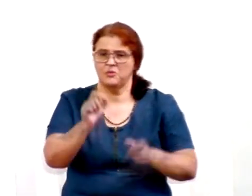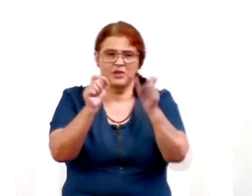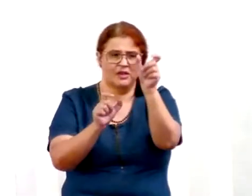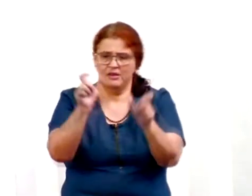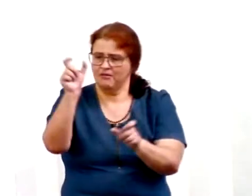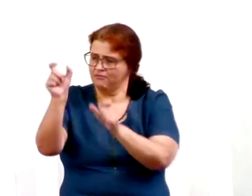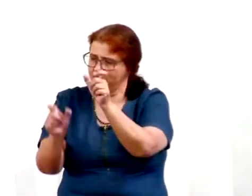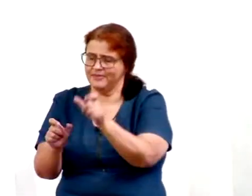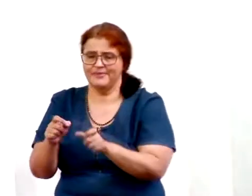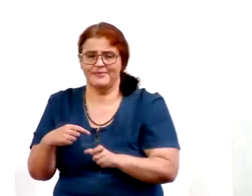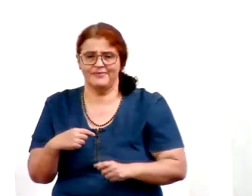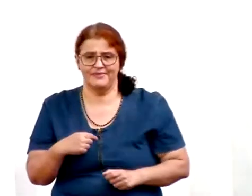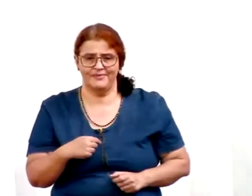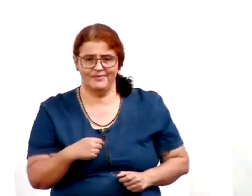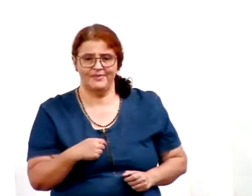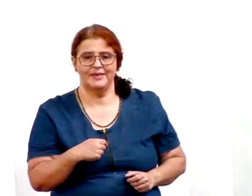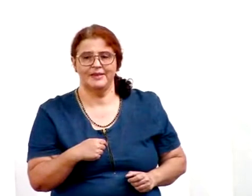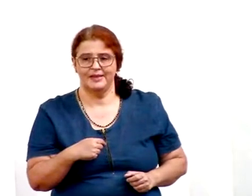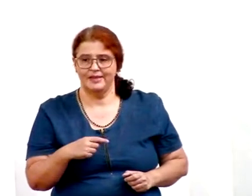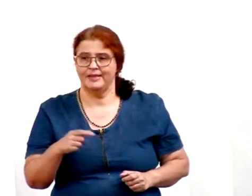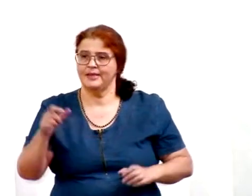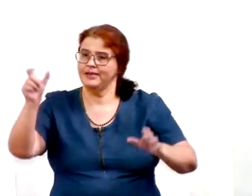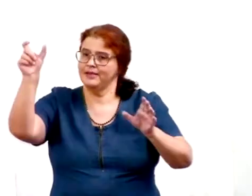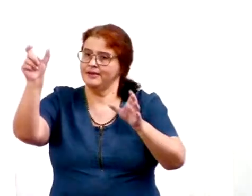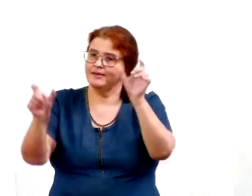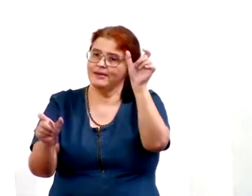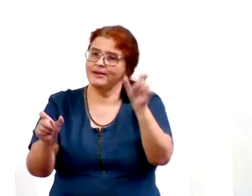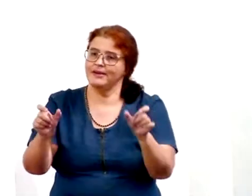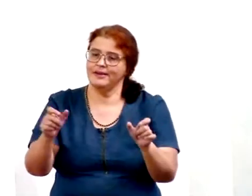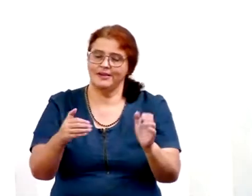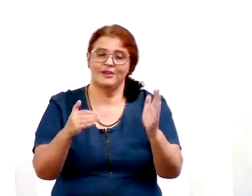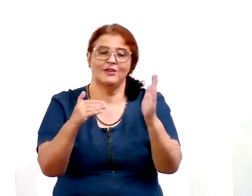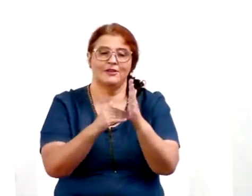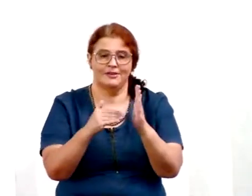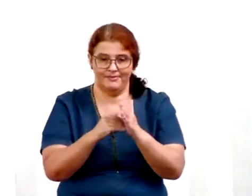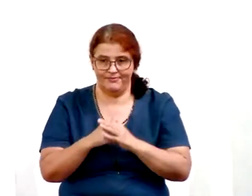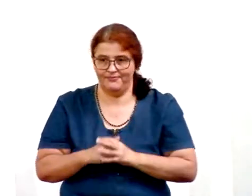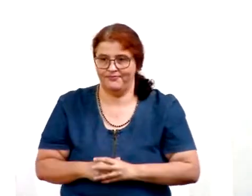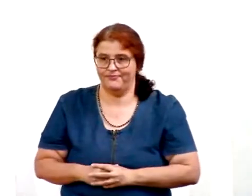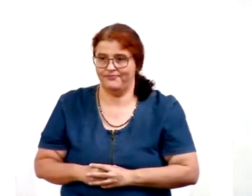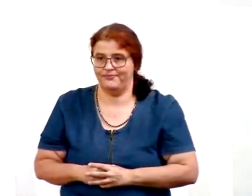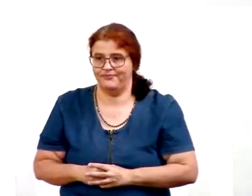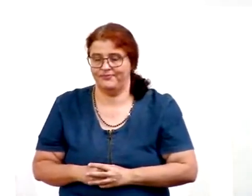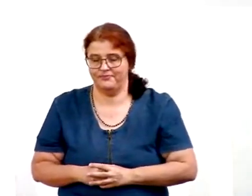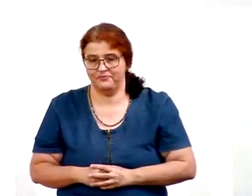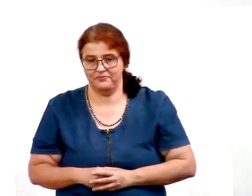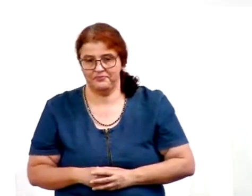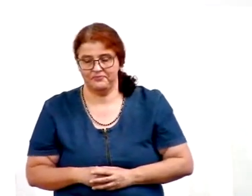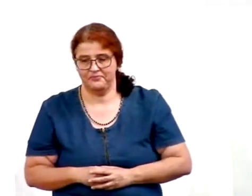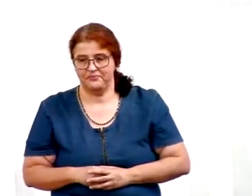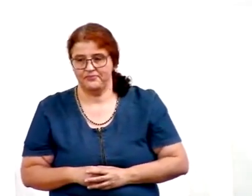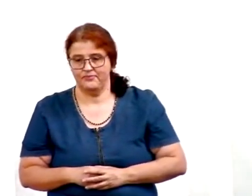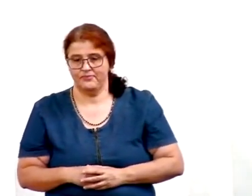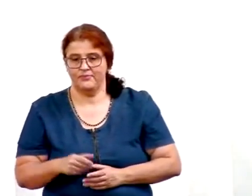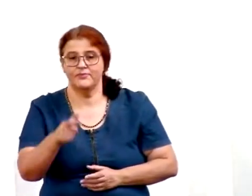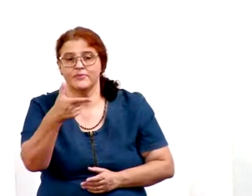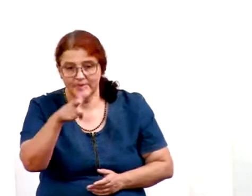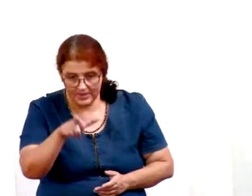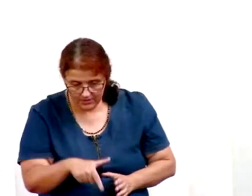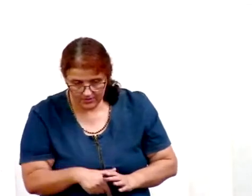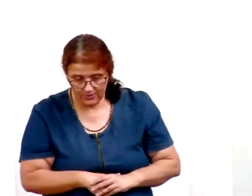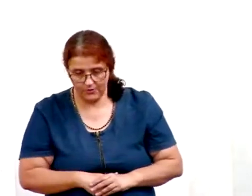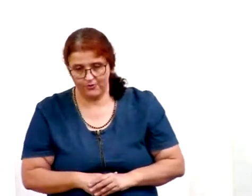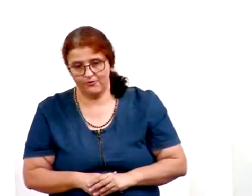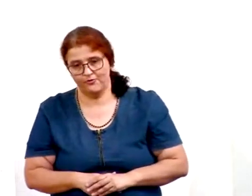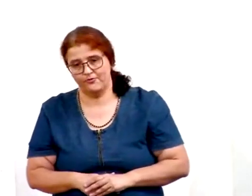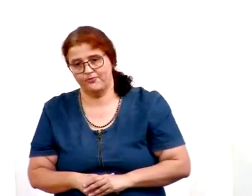dos séculos têm chegado. Mais uma vez aqui, Paulo está